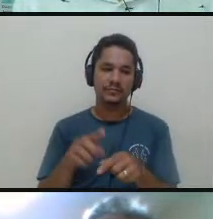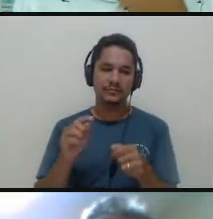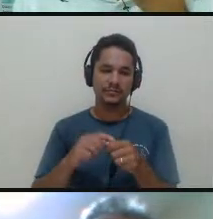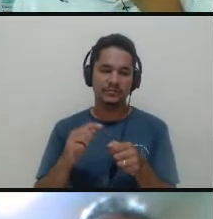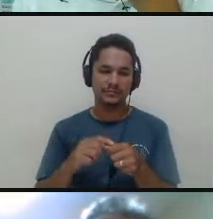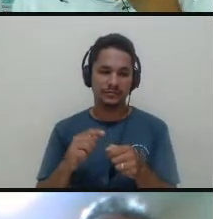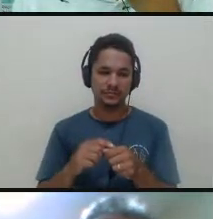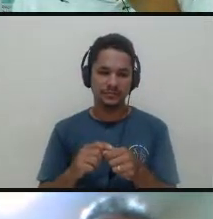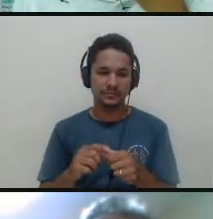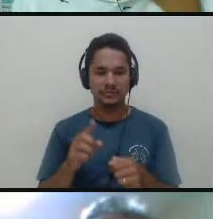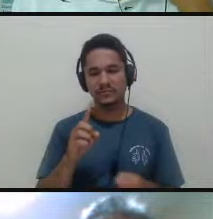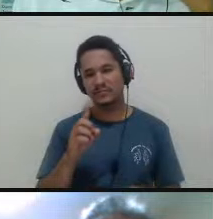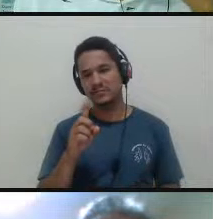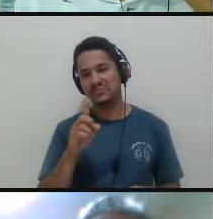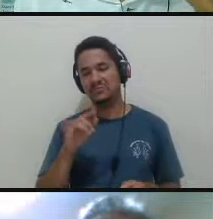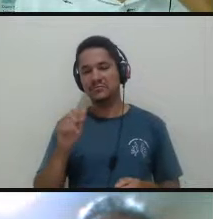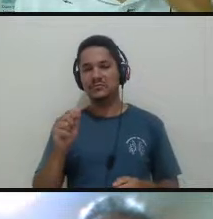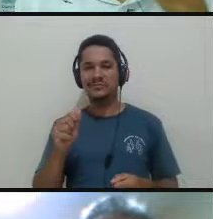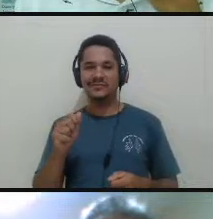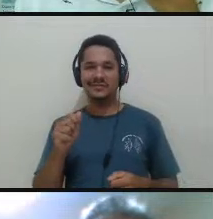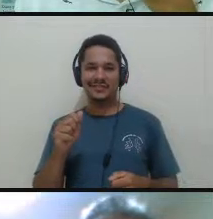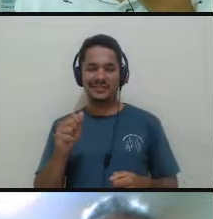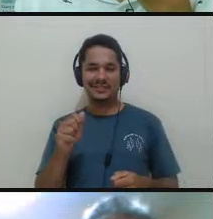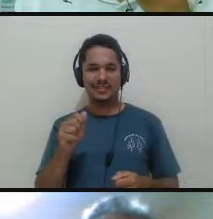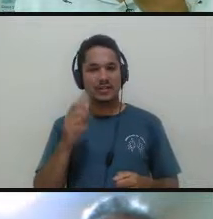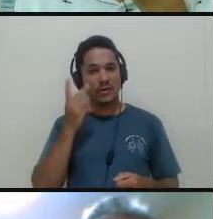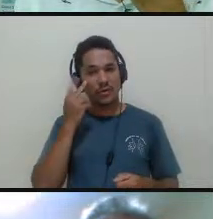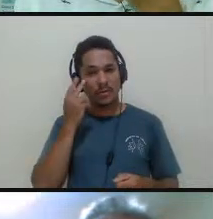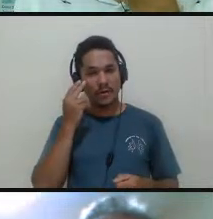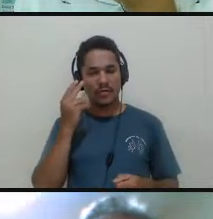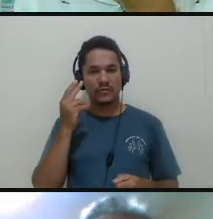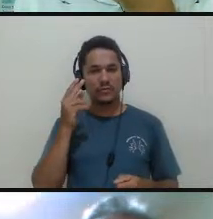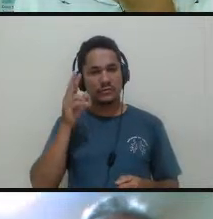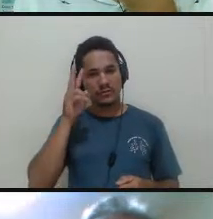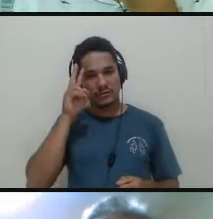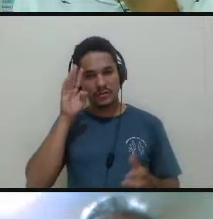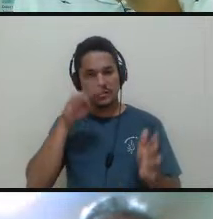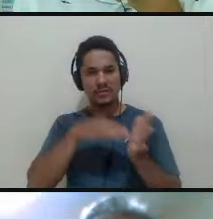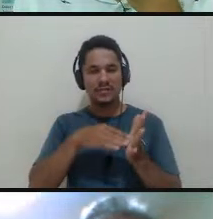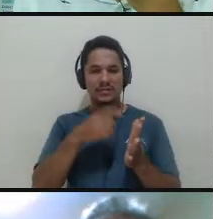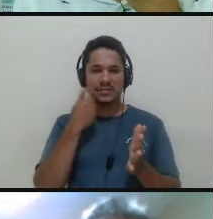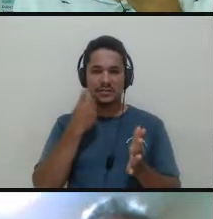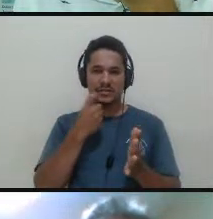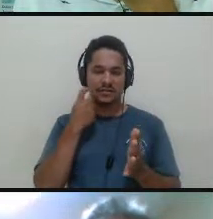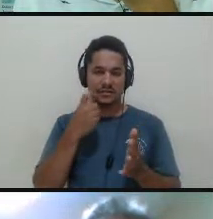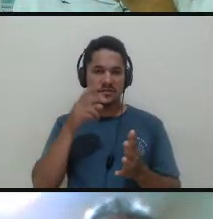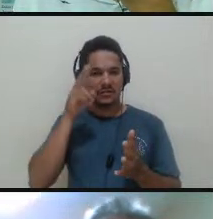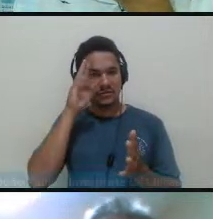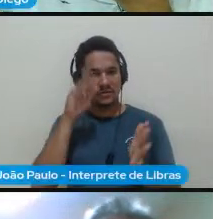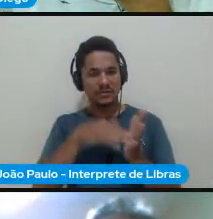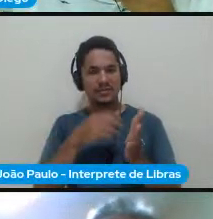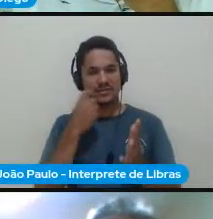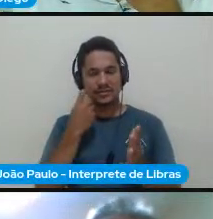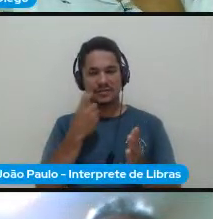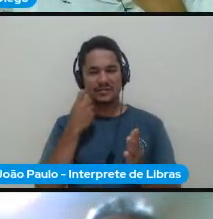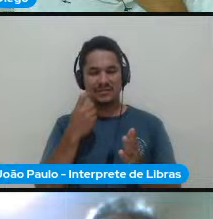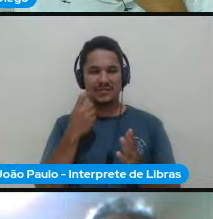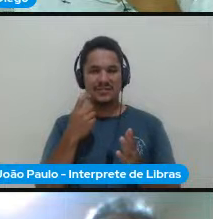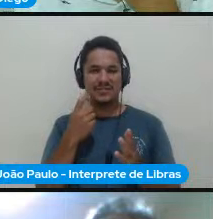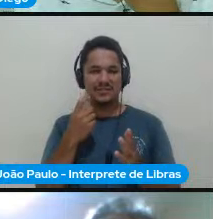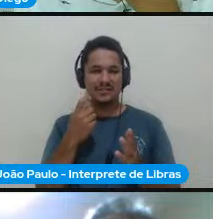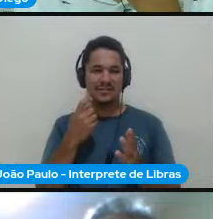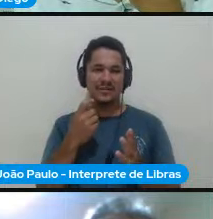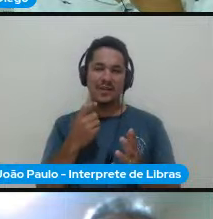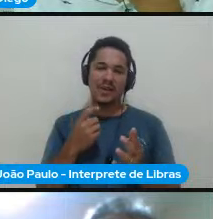em dias úteis, né? De segunda a quinta, de segunda a sexta, geralmente de 13